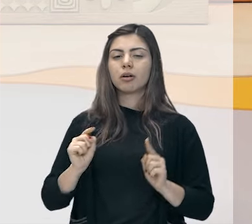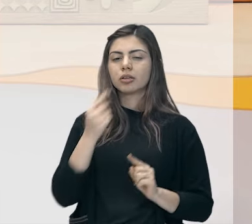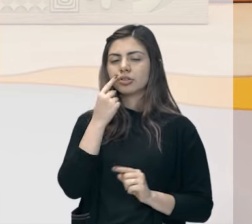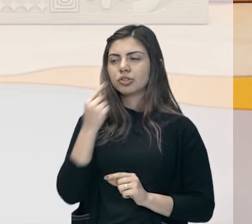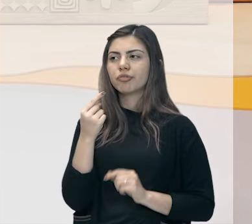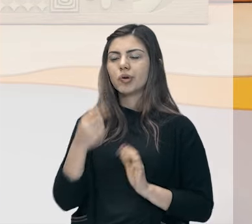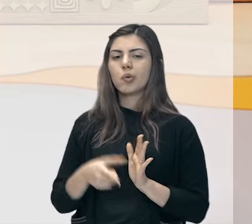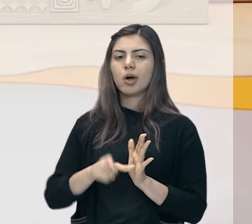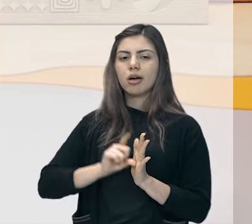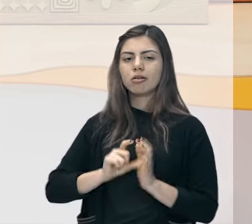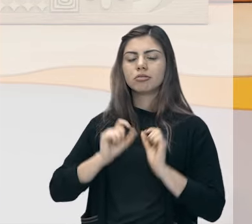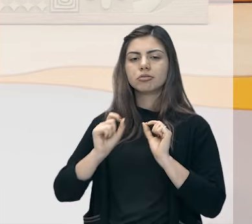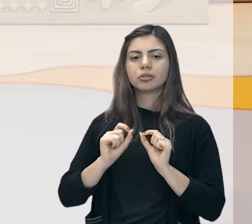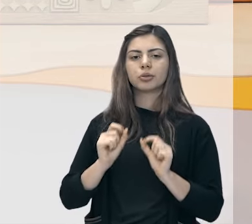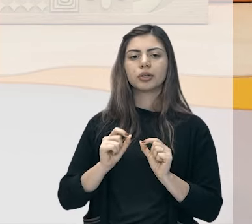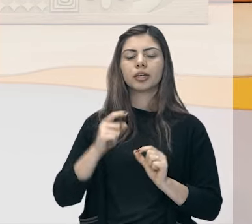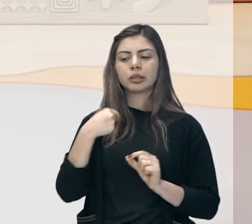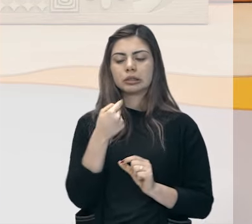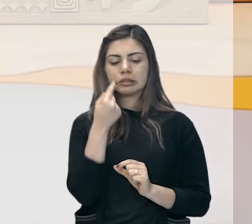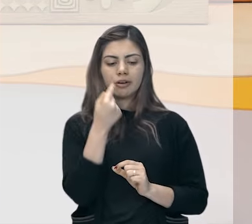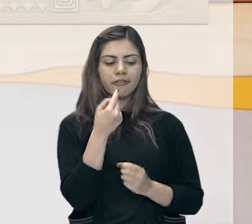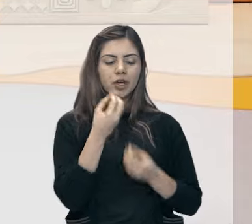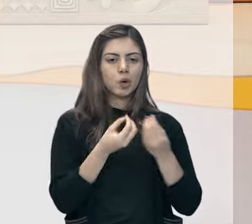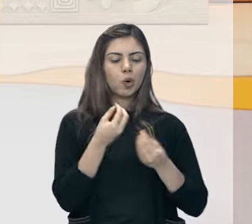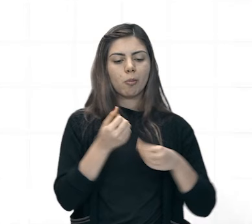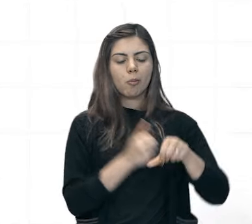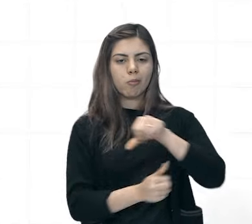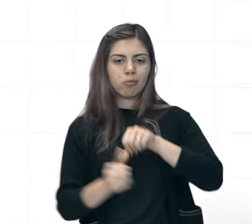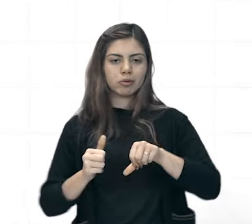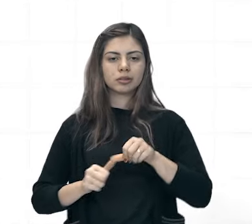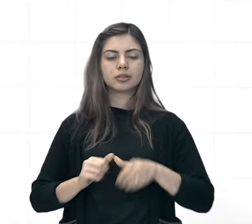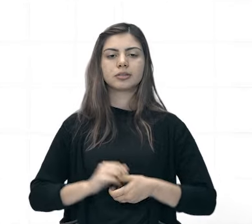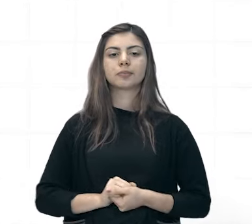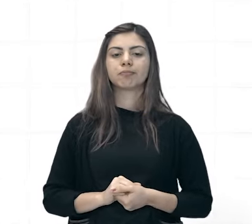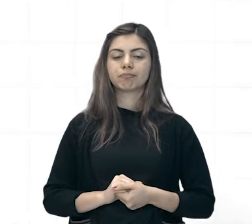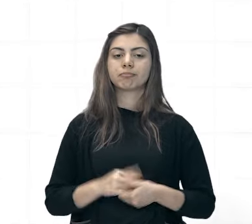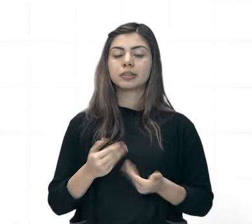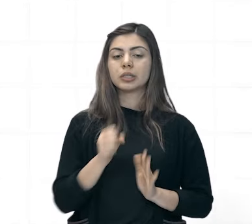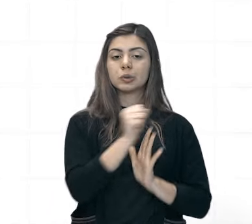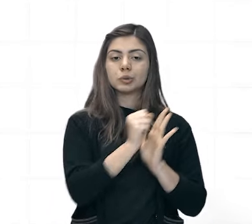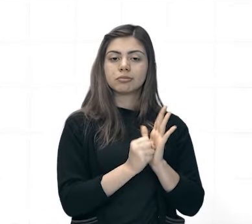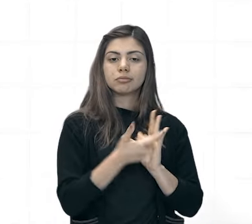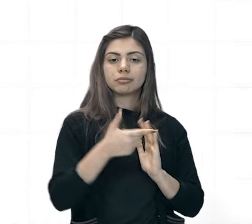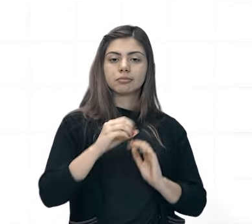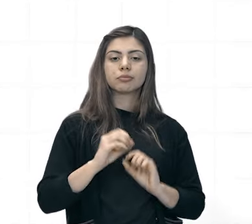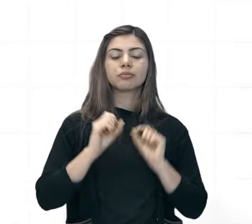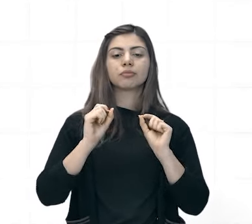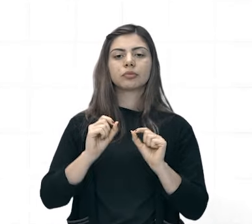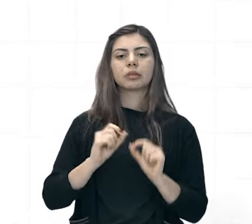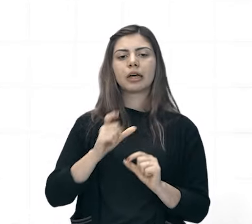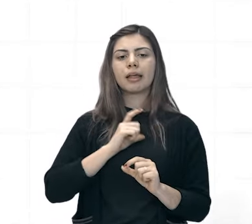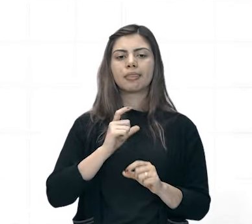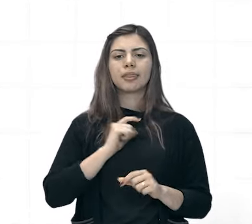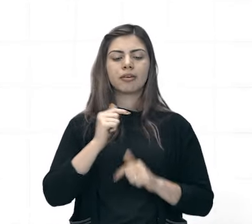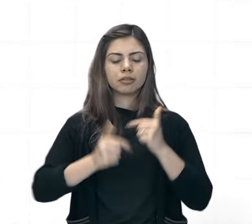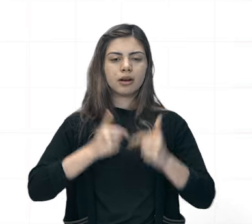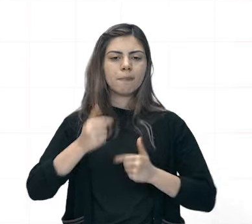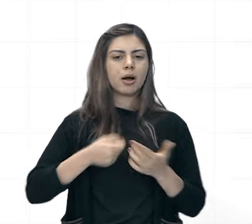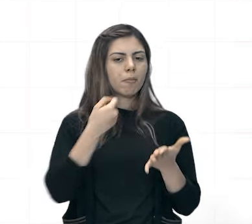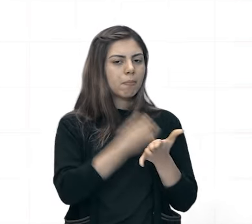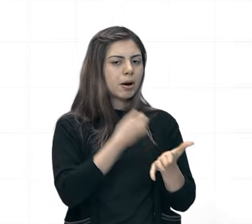ainda, a gente vai ver transformações, essas mudanças. Olha só, porque no século XX, os movimentos